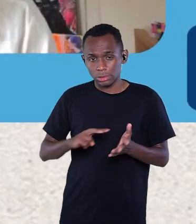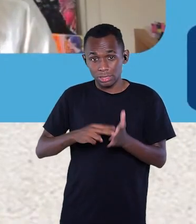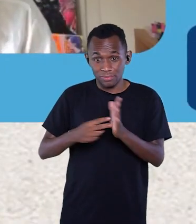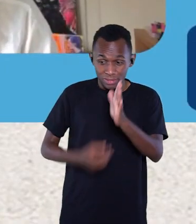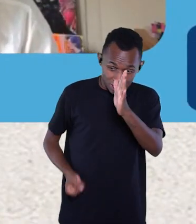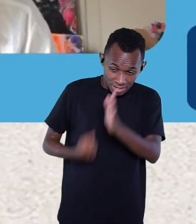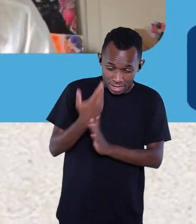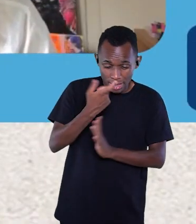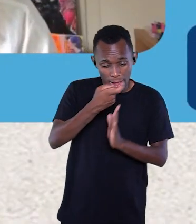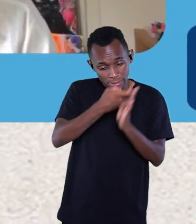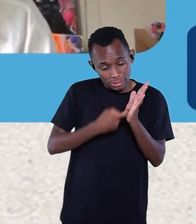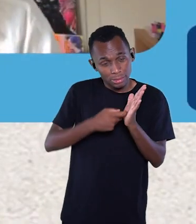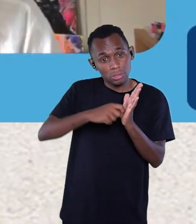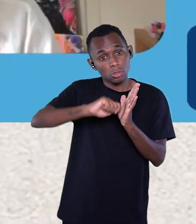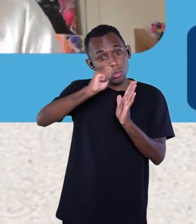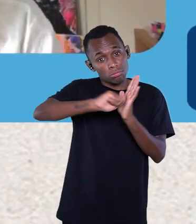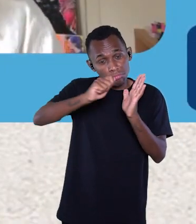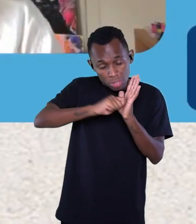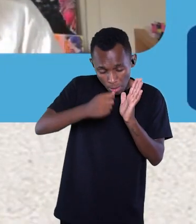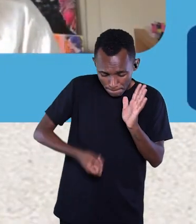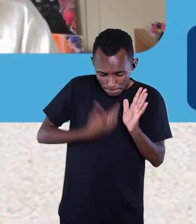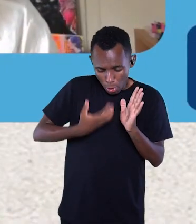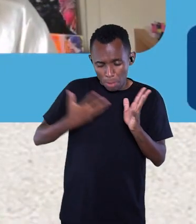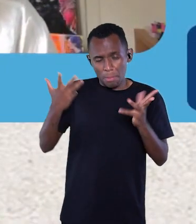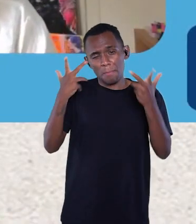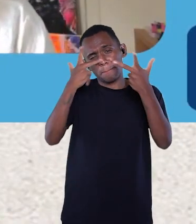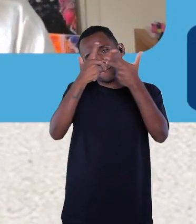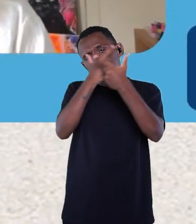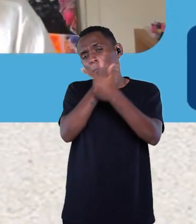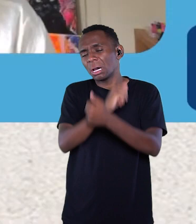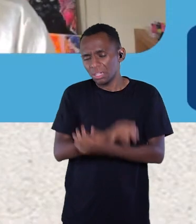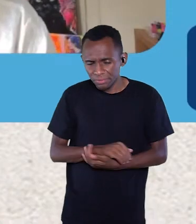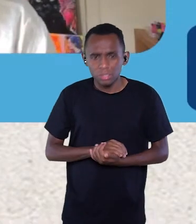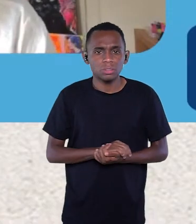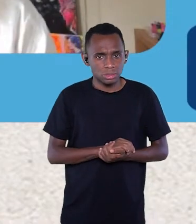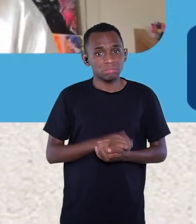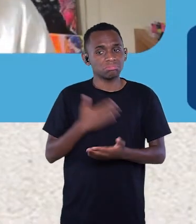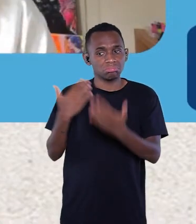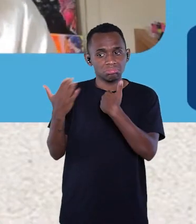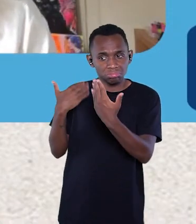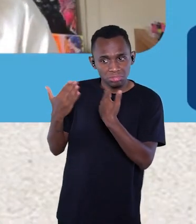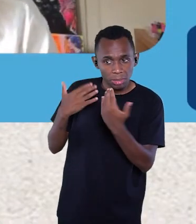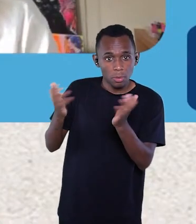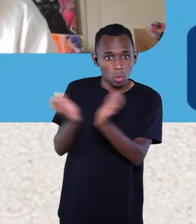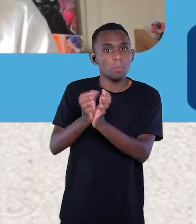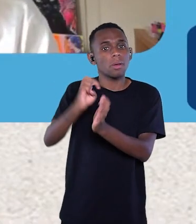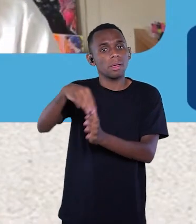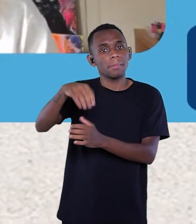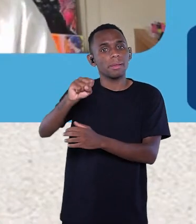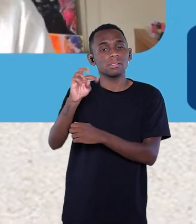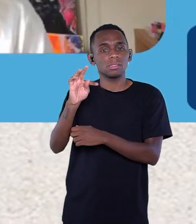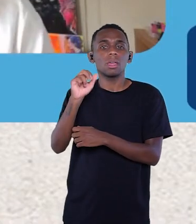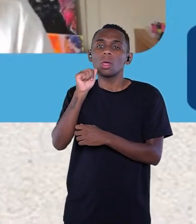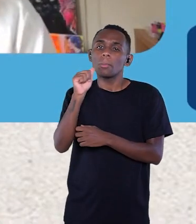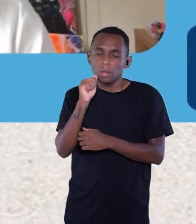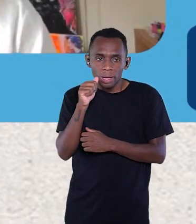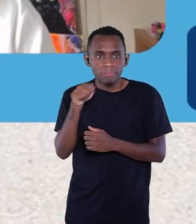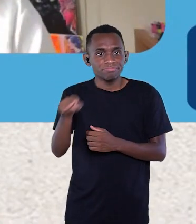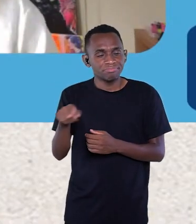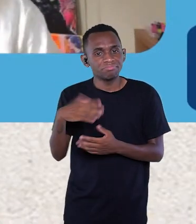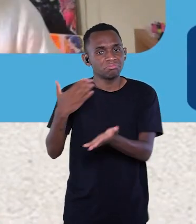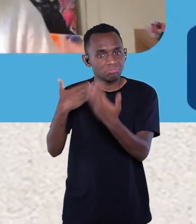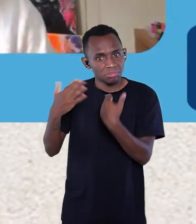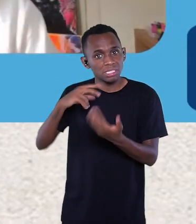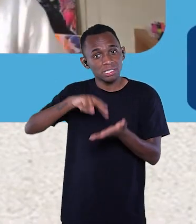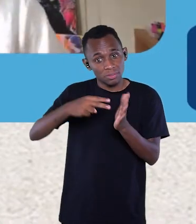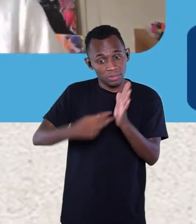publicou alguns aqui, né, no livro, quando você trata desse Sim, assunto com as mulheres do MST. sim, e